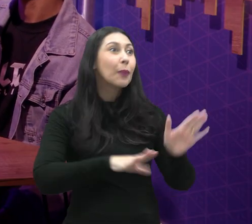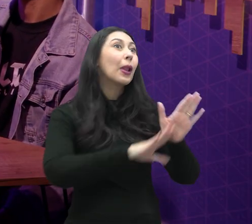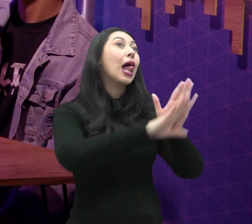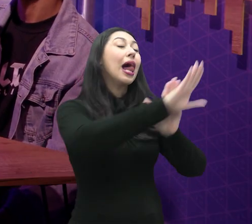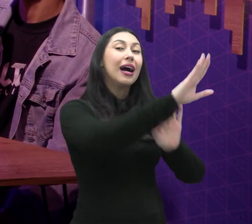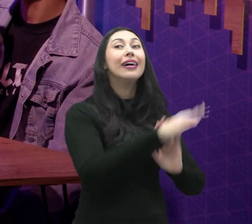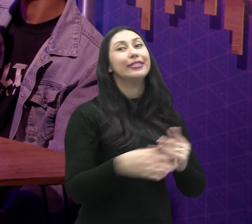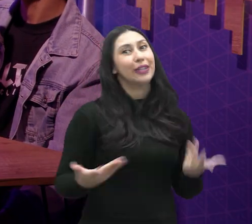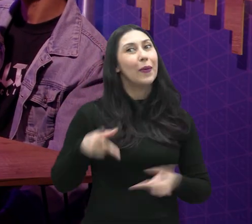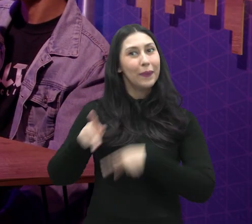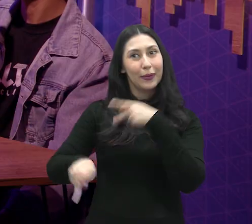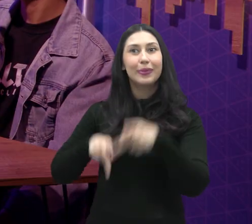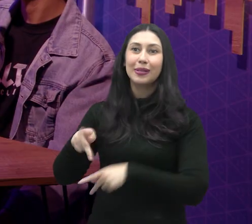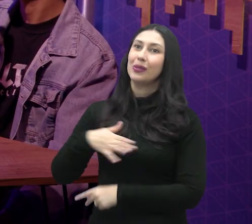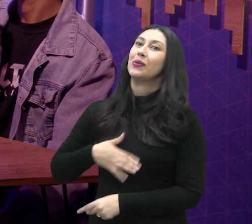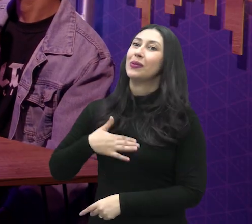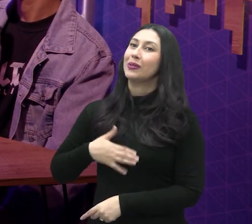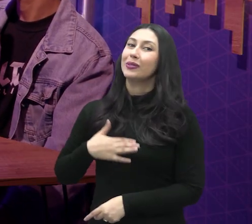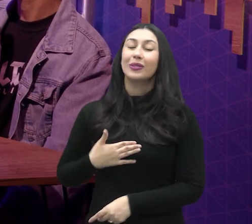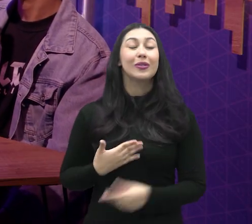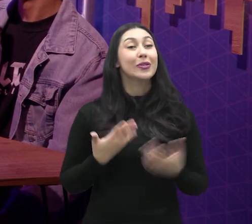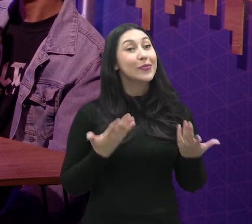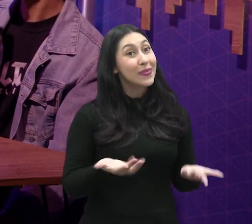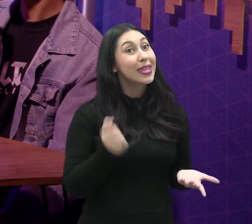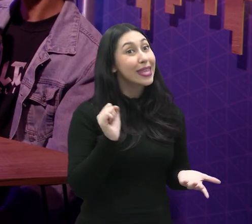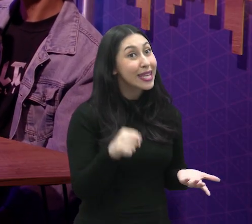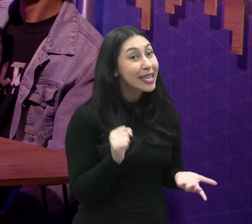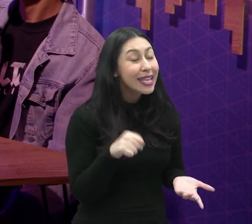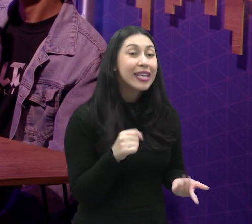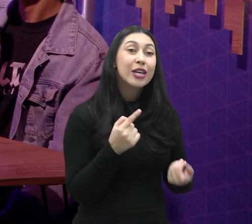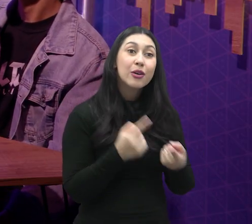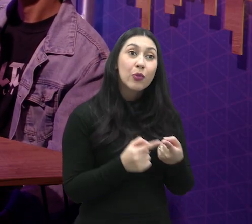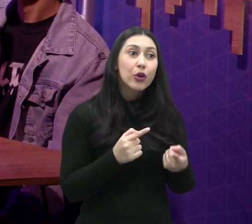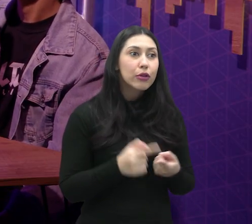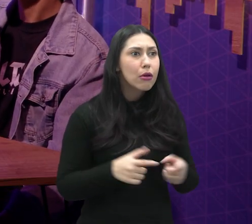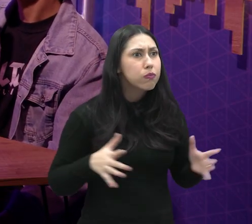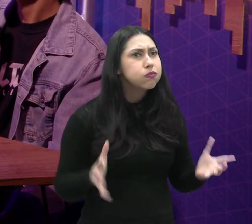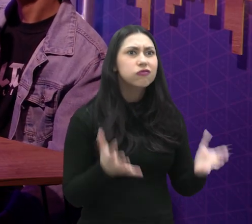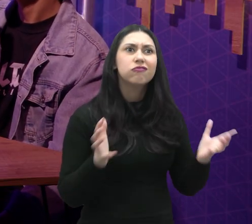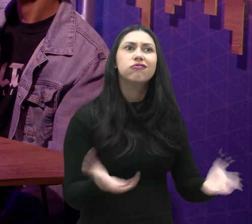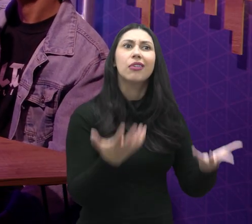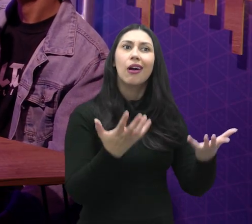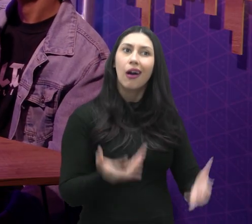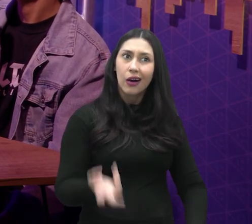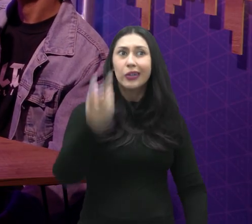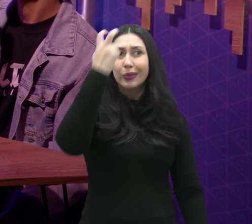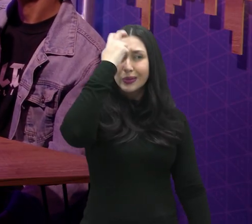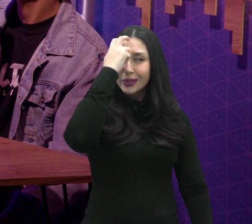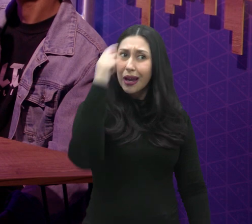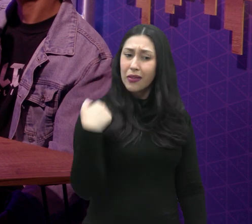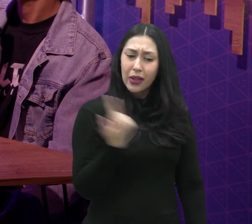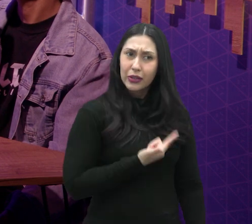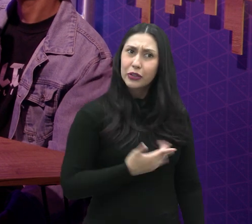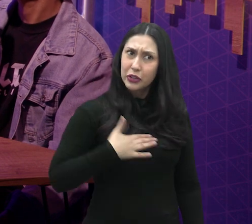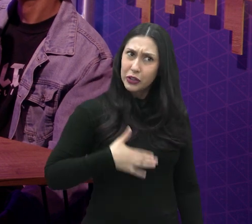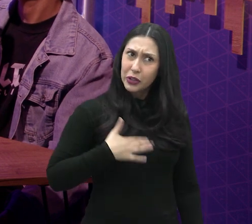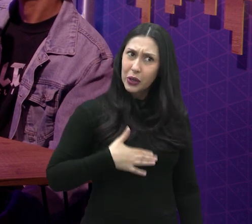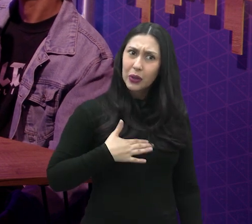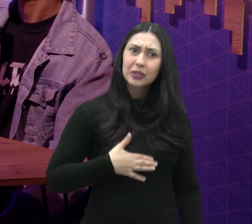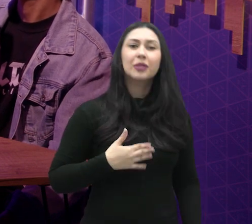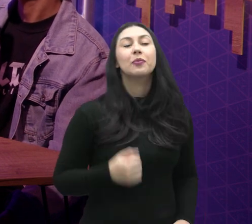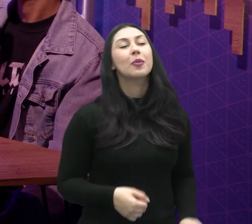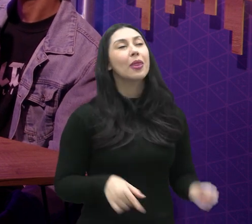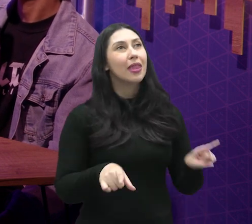ó, então, caiu no gosto popular, né? Tá vendo só como realmente esse reforço da cultura é uma coisa que o brasileiro gosta de ver,